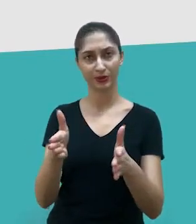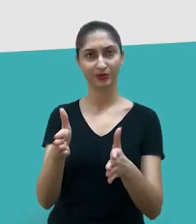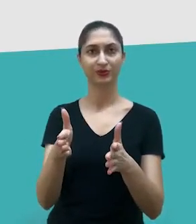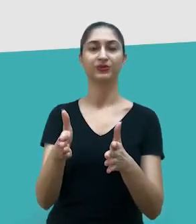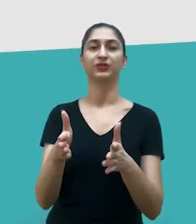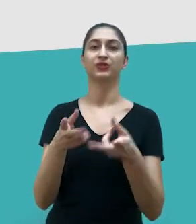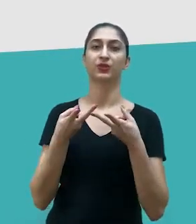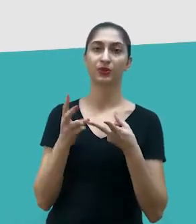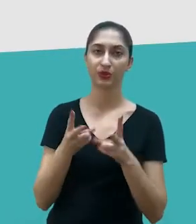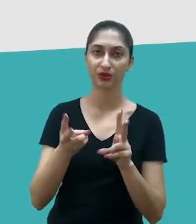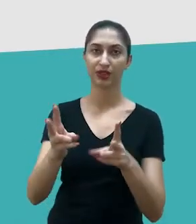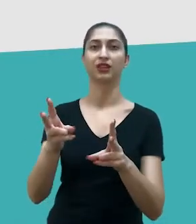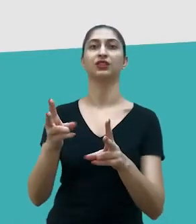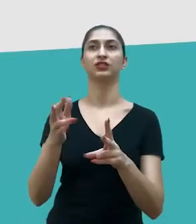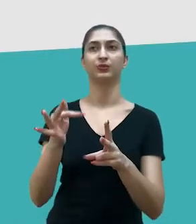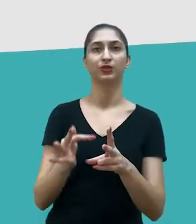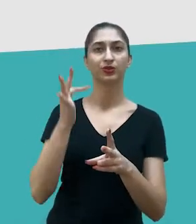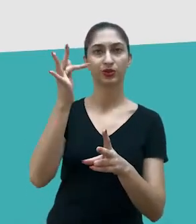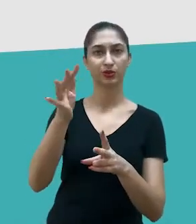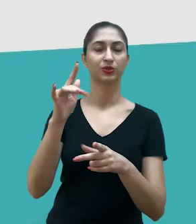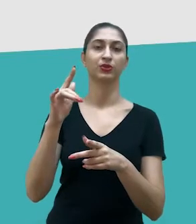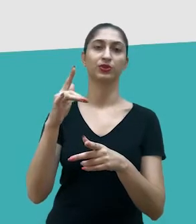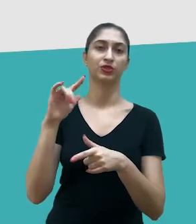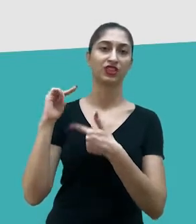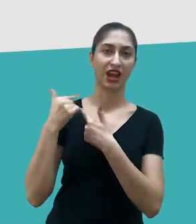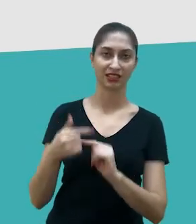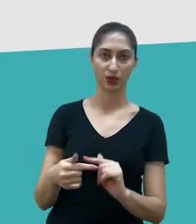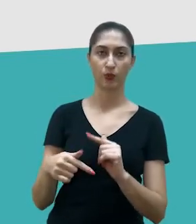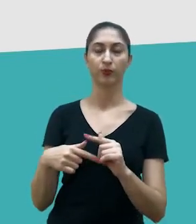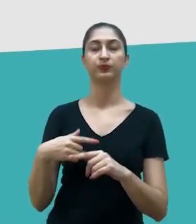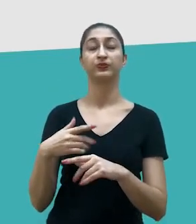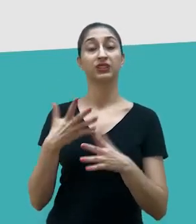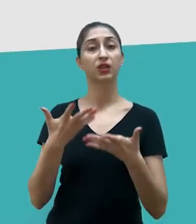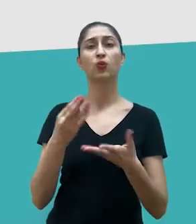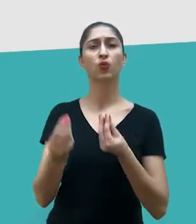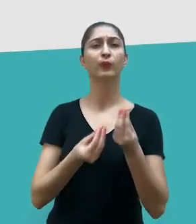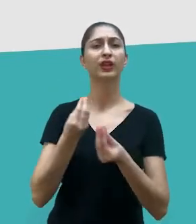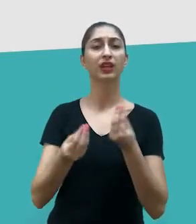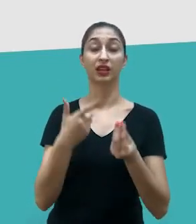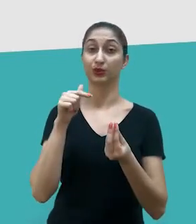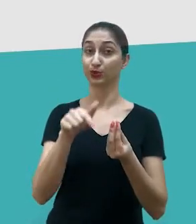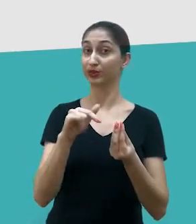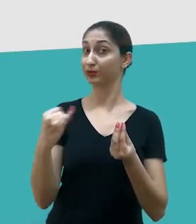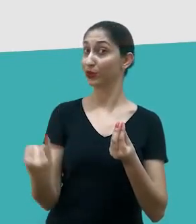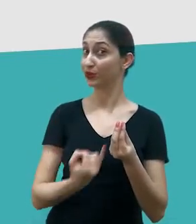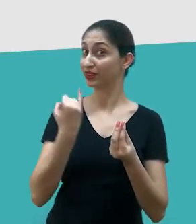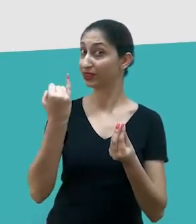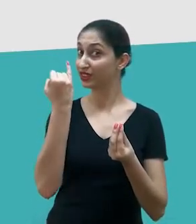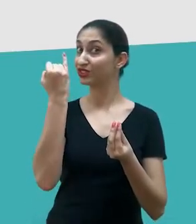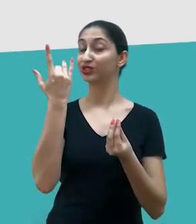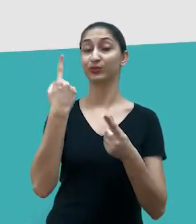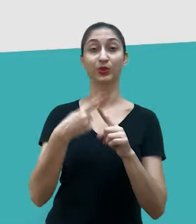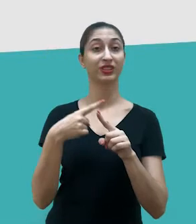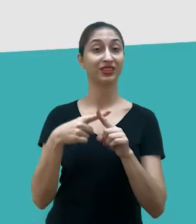de continuidade para as próximas gerações. Esse caminho de continuidade é algo extremamente importante